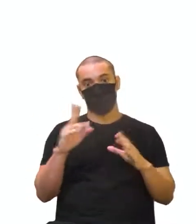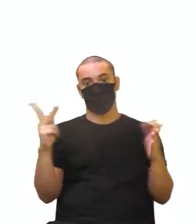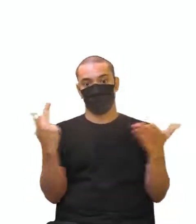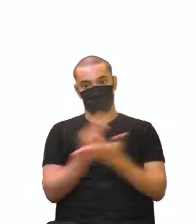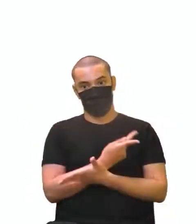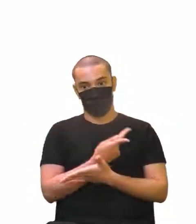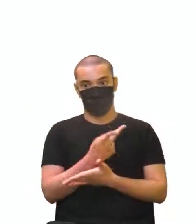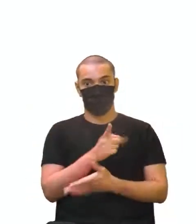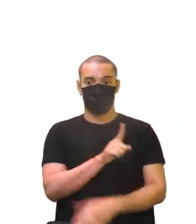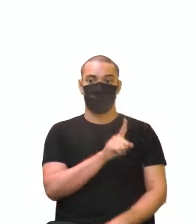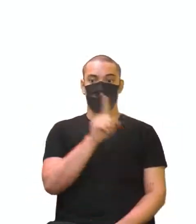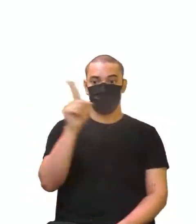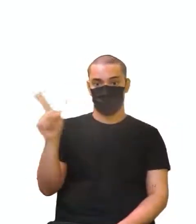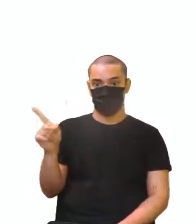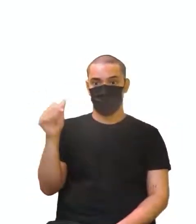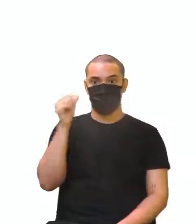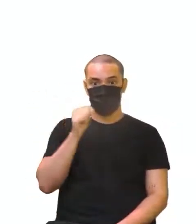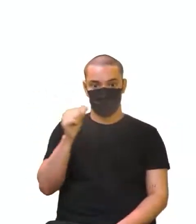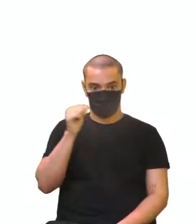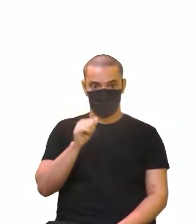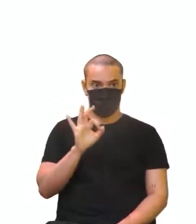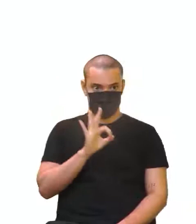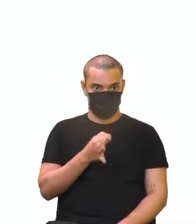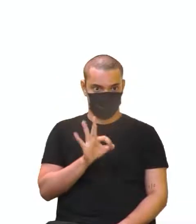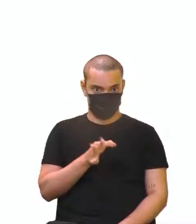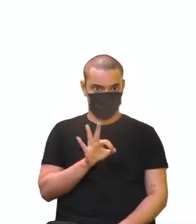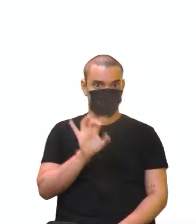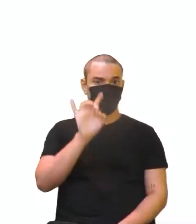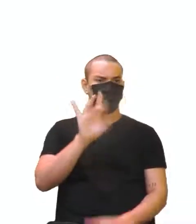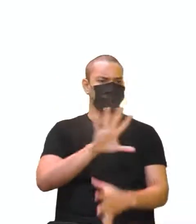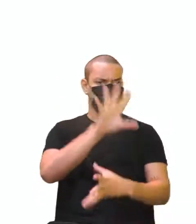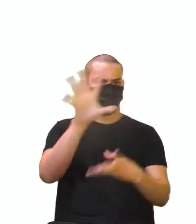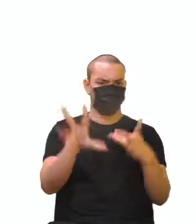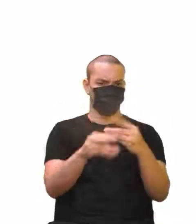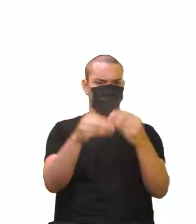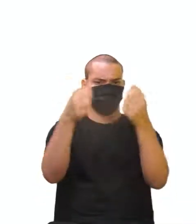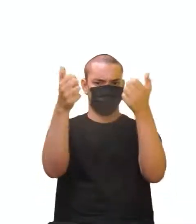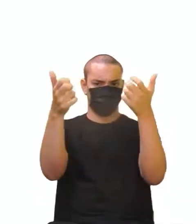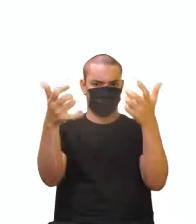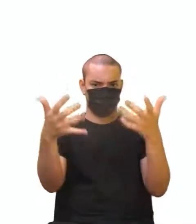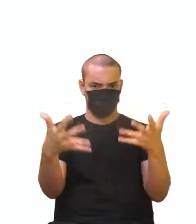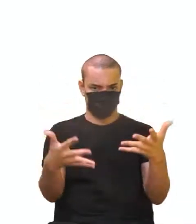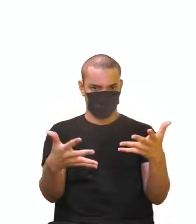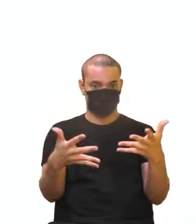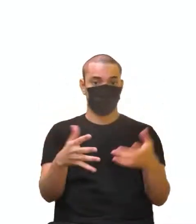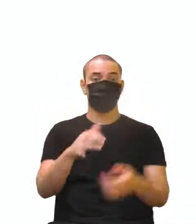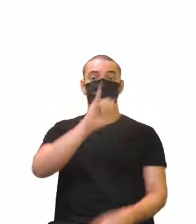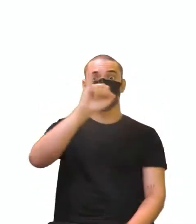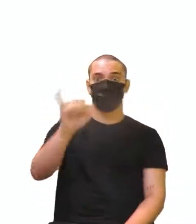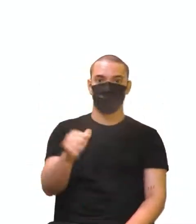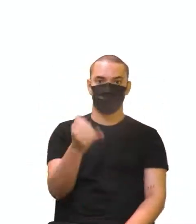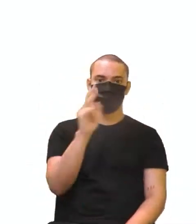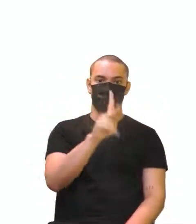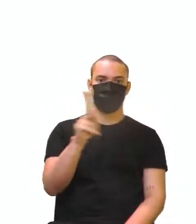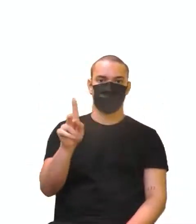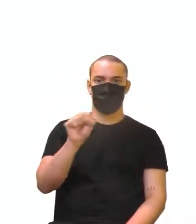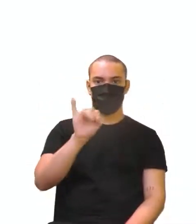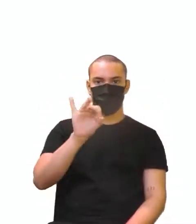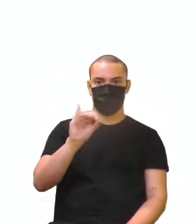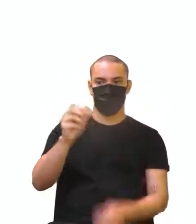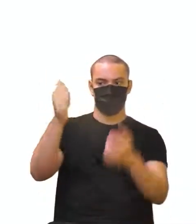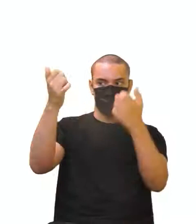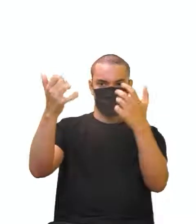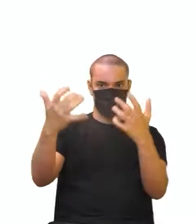o óvulo da fêmea, no caso da mulher, né? Só um parênteses aí. Em cima do que o professor está falando, vamos dizer que